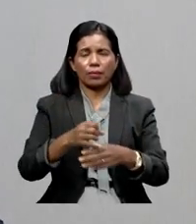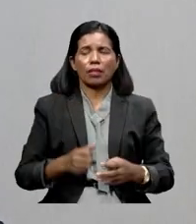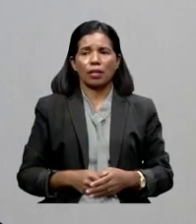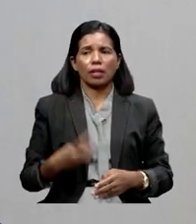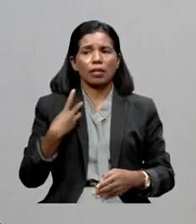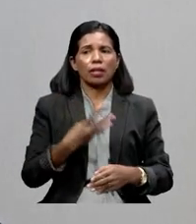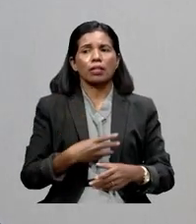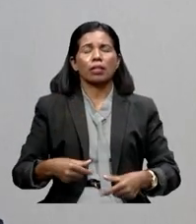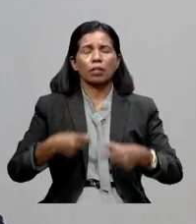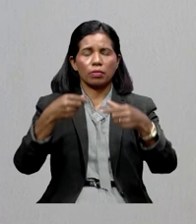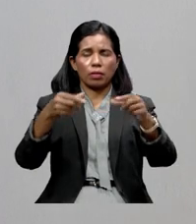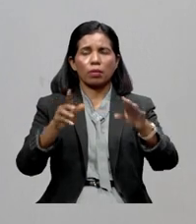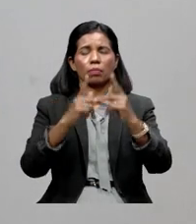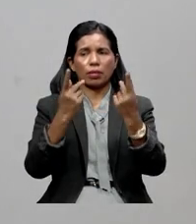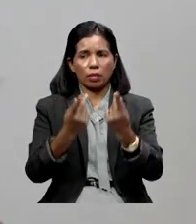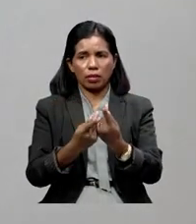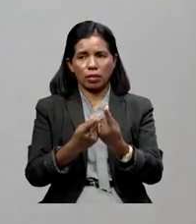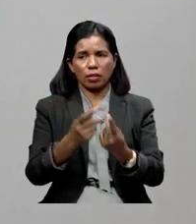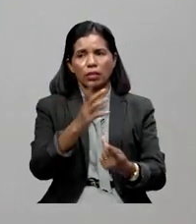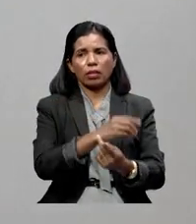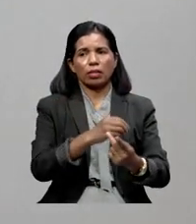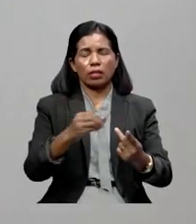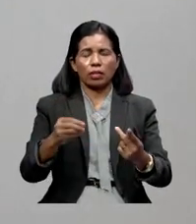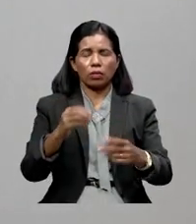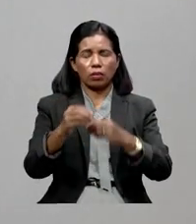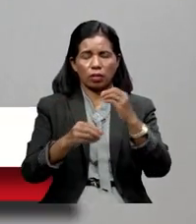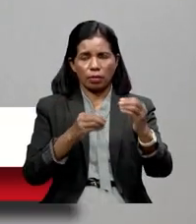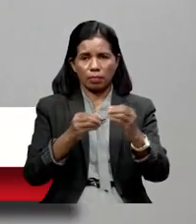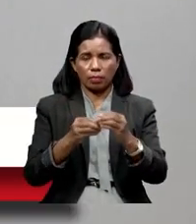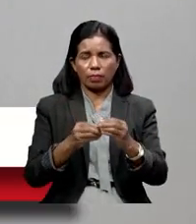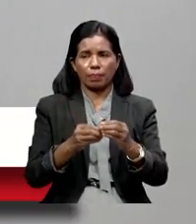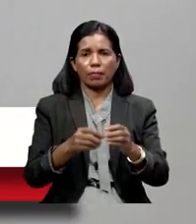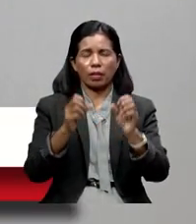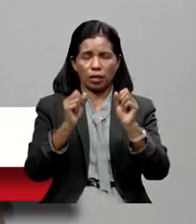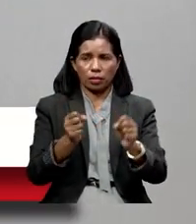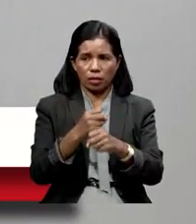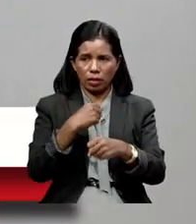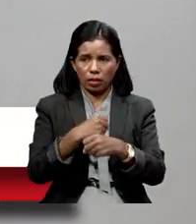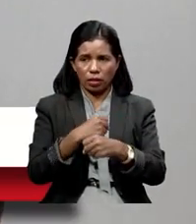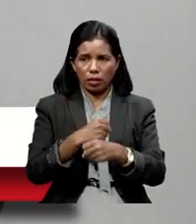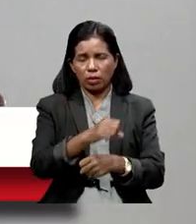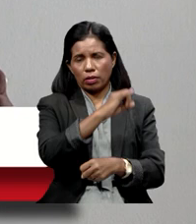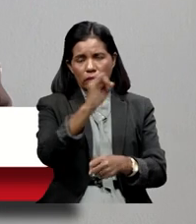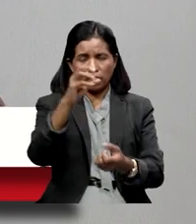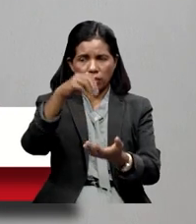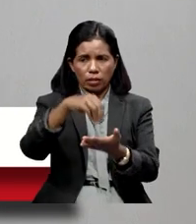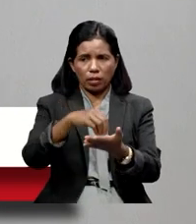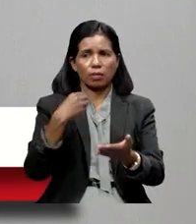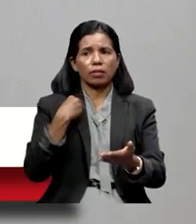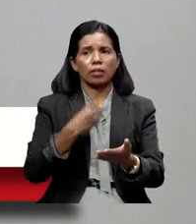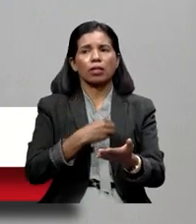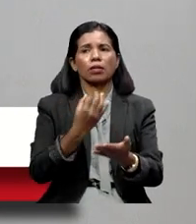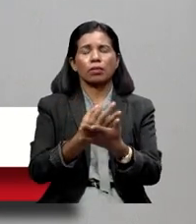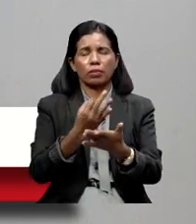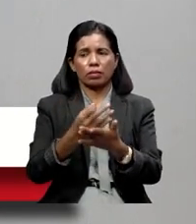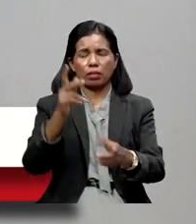foba BlackRock ita bolu de external fund manager ne maka atu halo investimento ba ita ni ne fundo